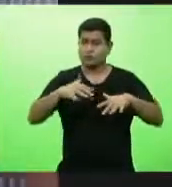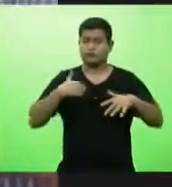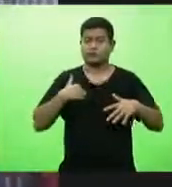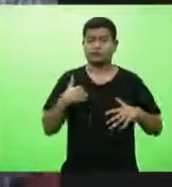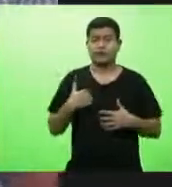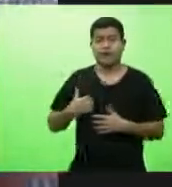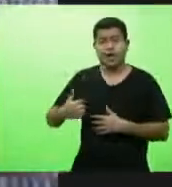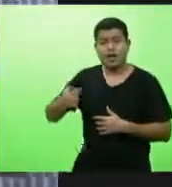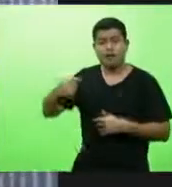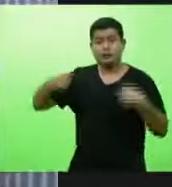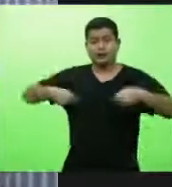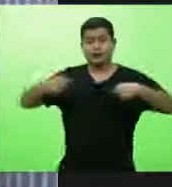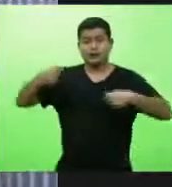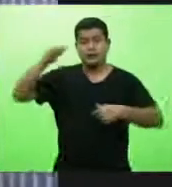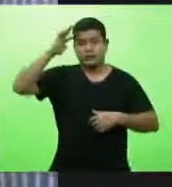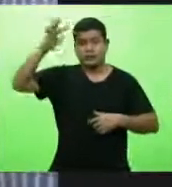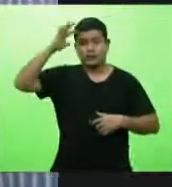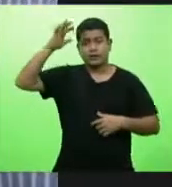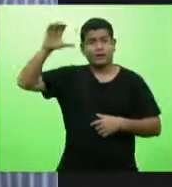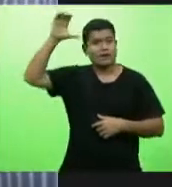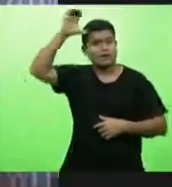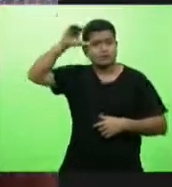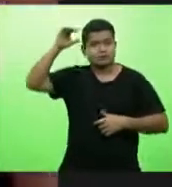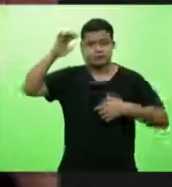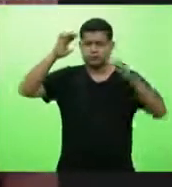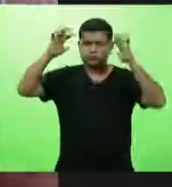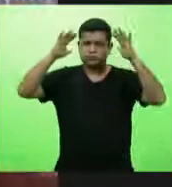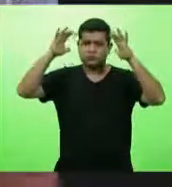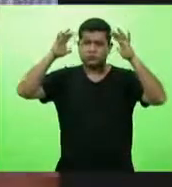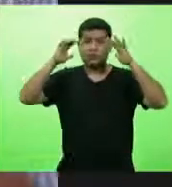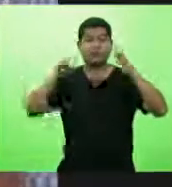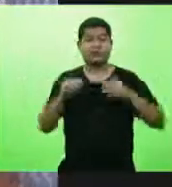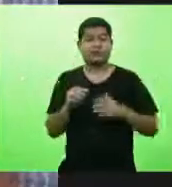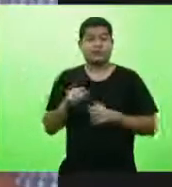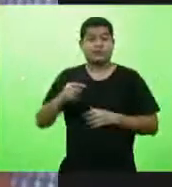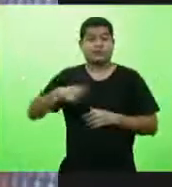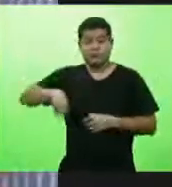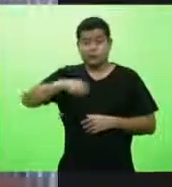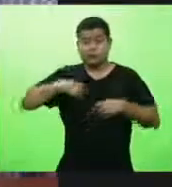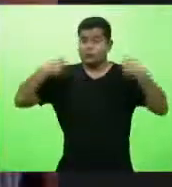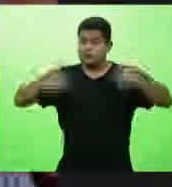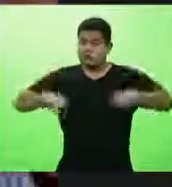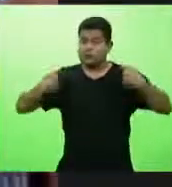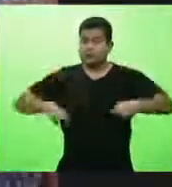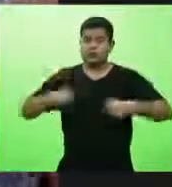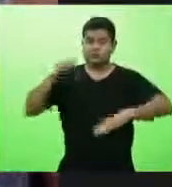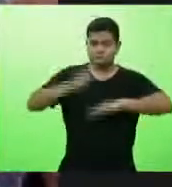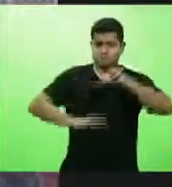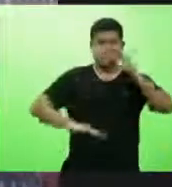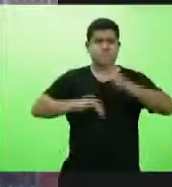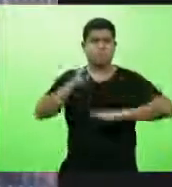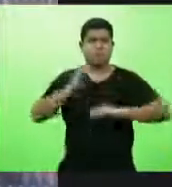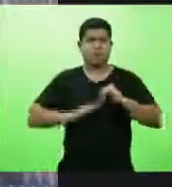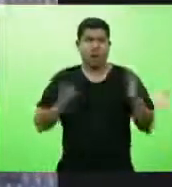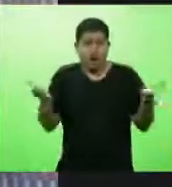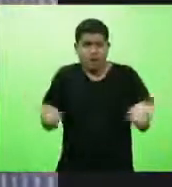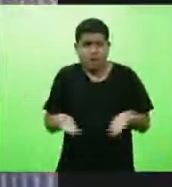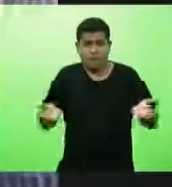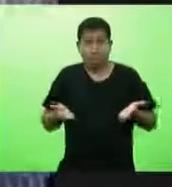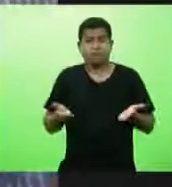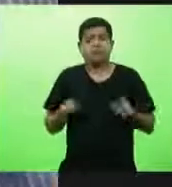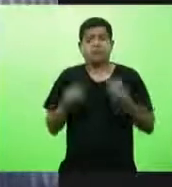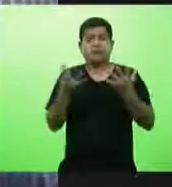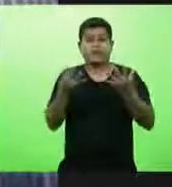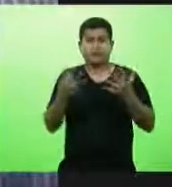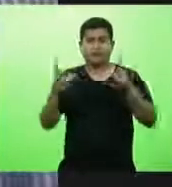esse consentimento, essa consciência de fazermos alguma coisa para que se possa diminuir